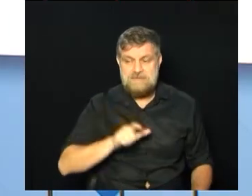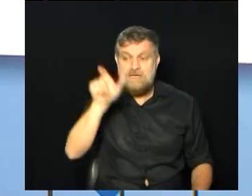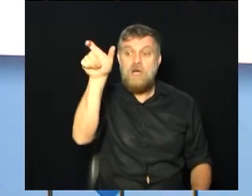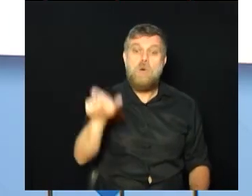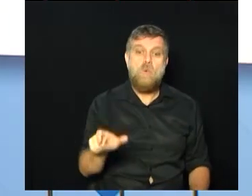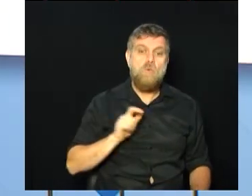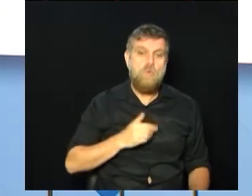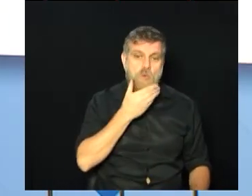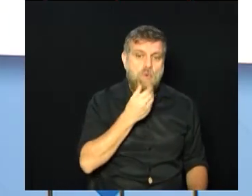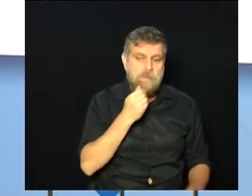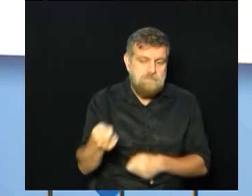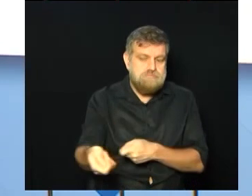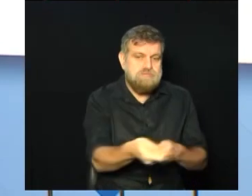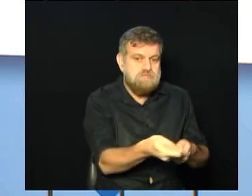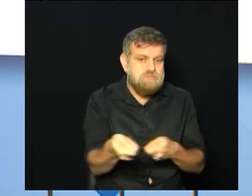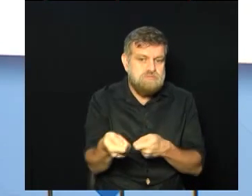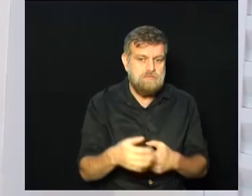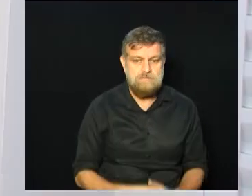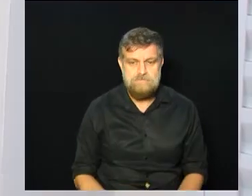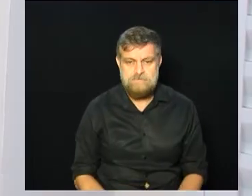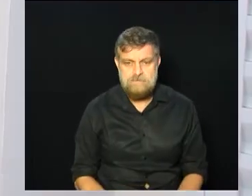um brigadista?